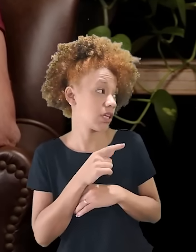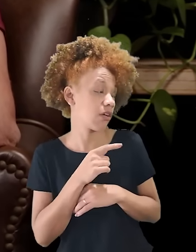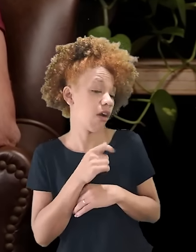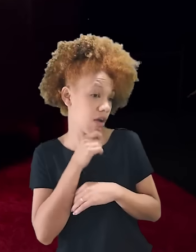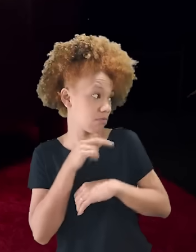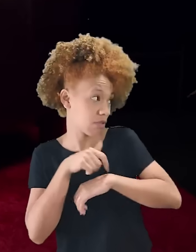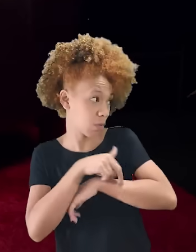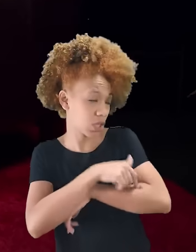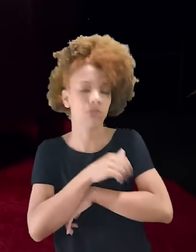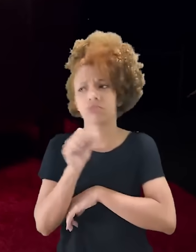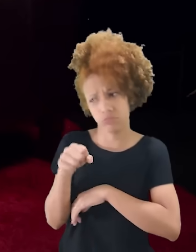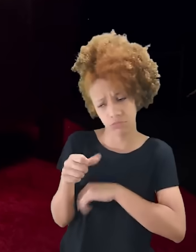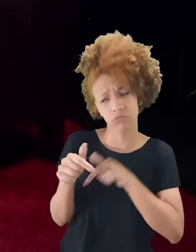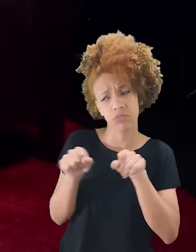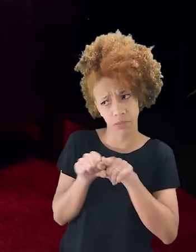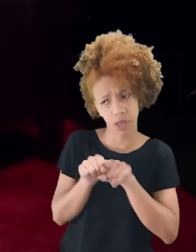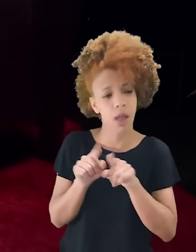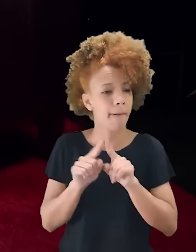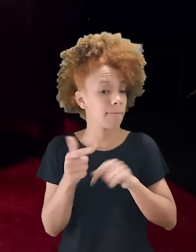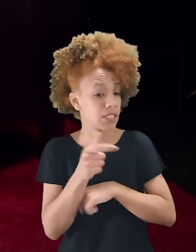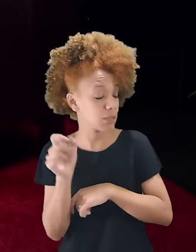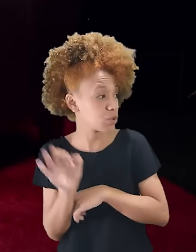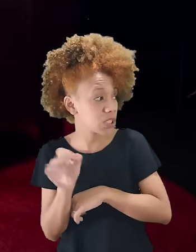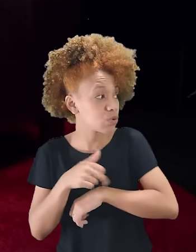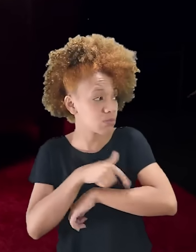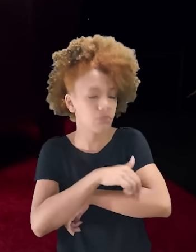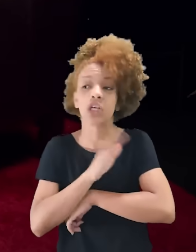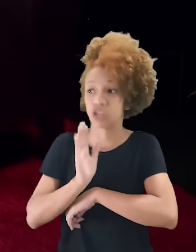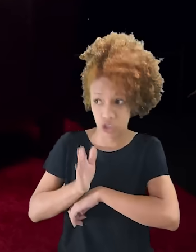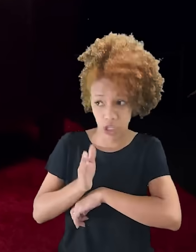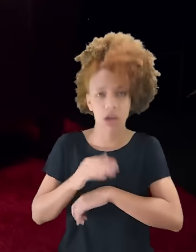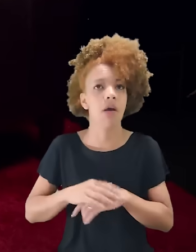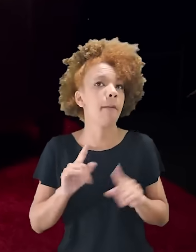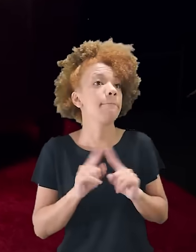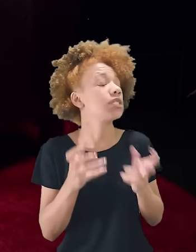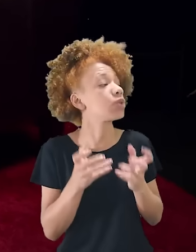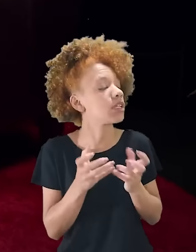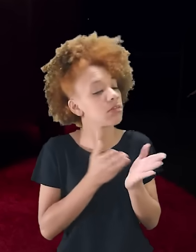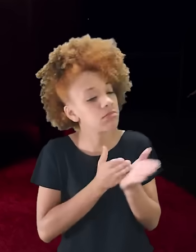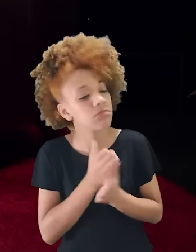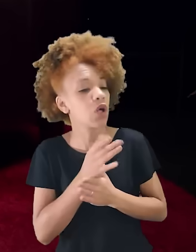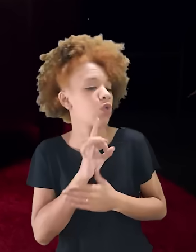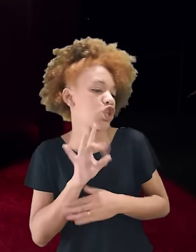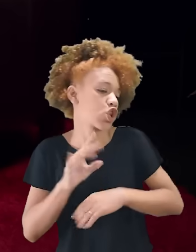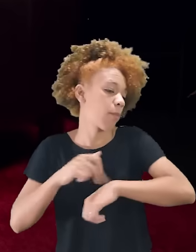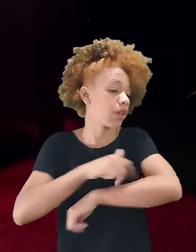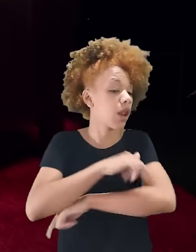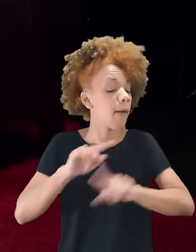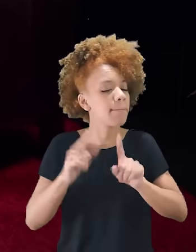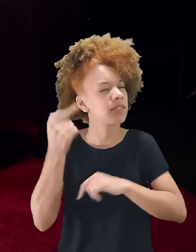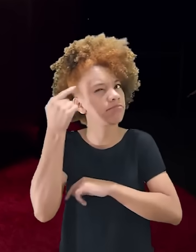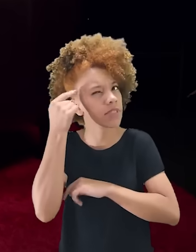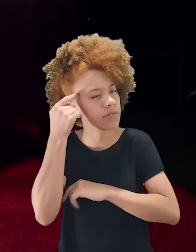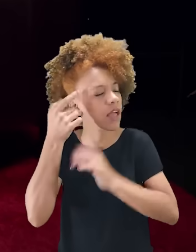modelo sim também mas você já foi modelo 100% do tempo já fui eu queria ir nesse caminho não só falar de moda mas entender o